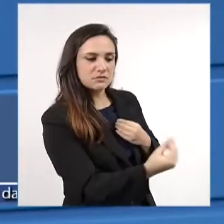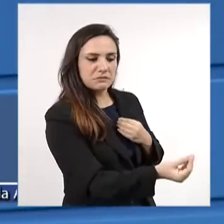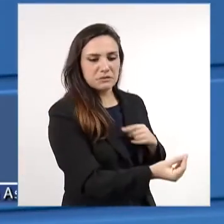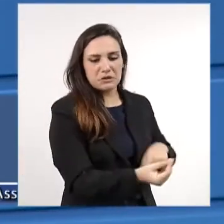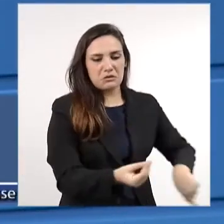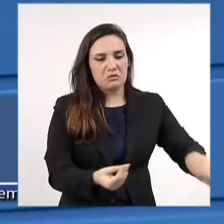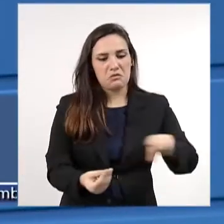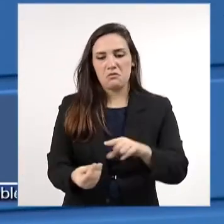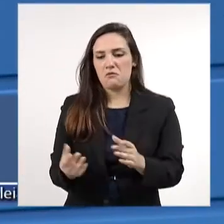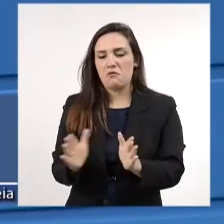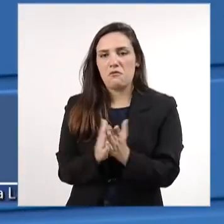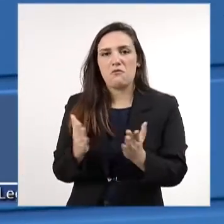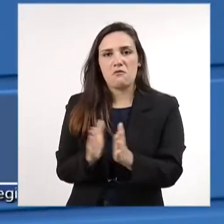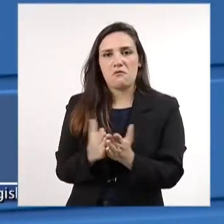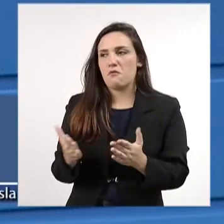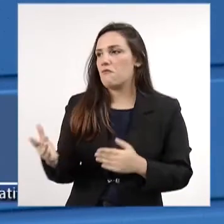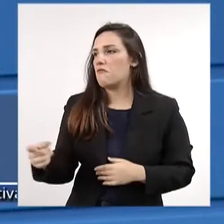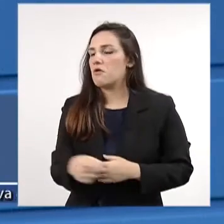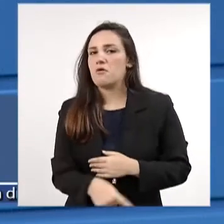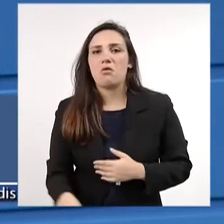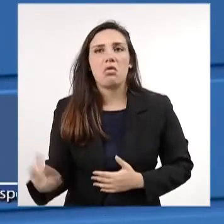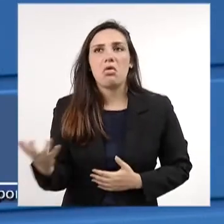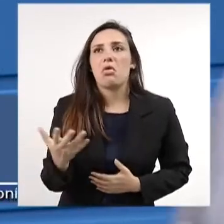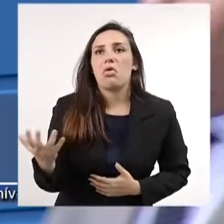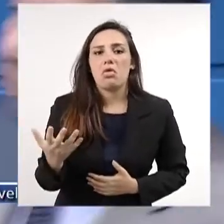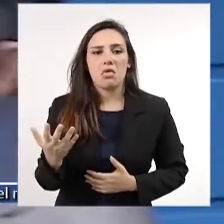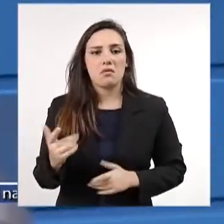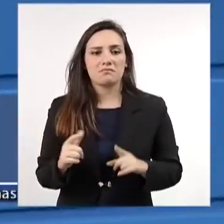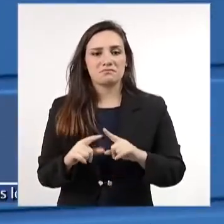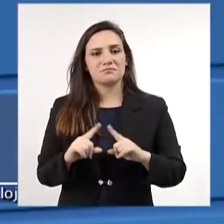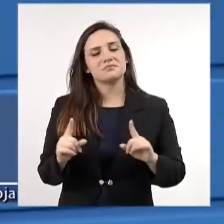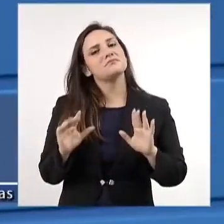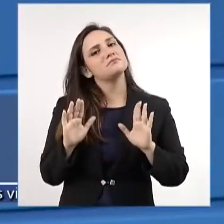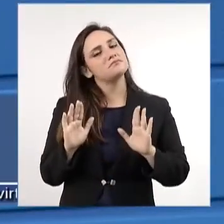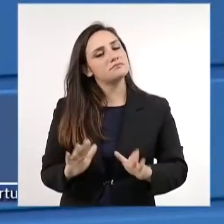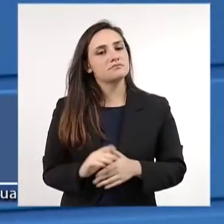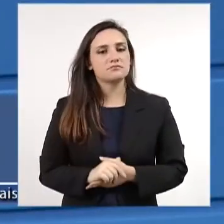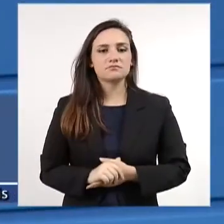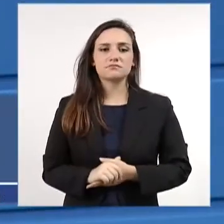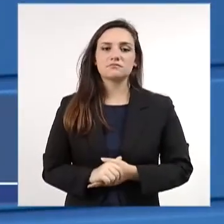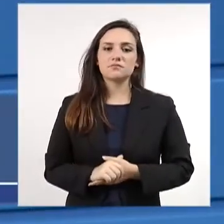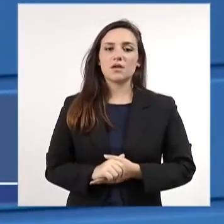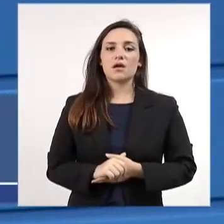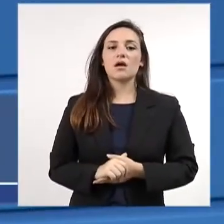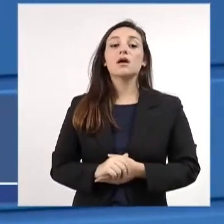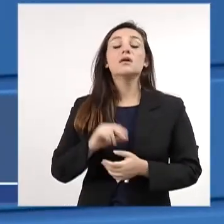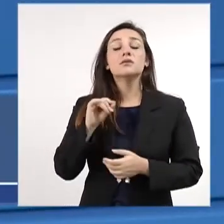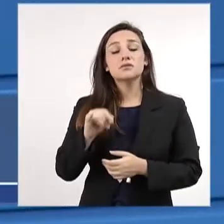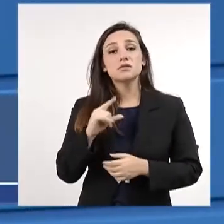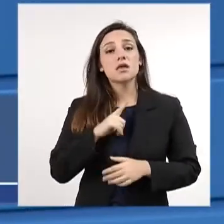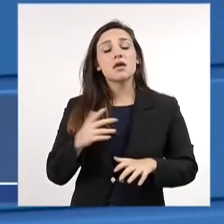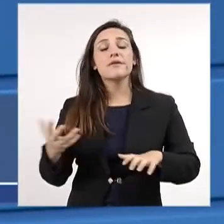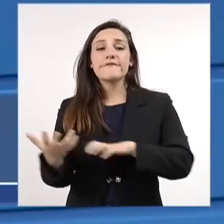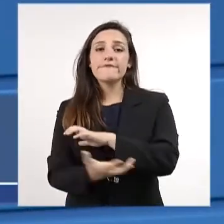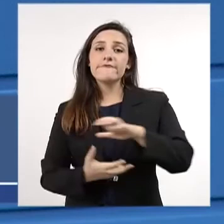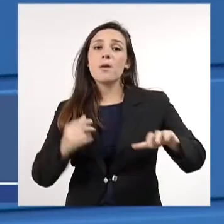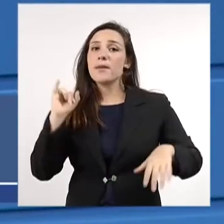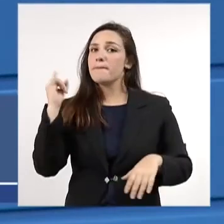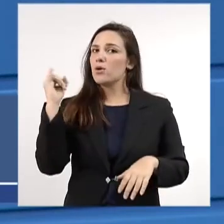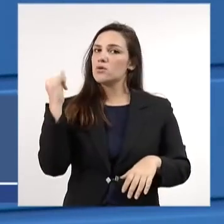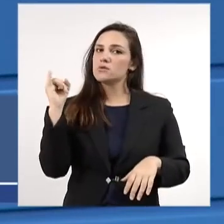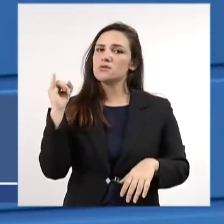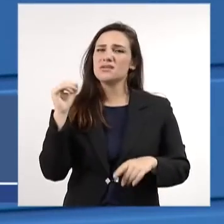né? Então, eu acho que não vai avançar muito. Agora, mesmo que se fizesse uma reforma tributária, se não